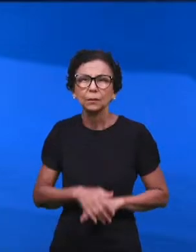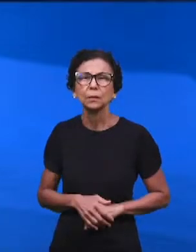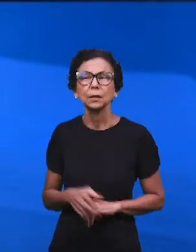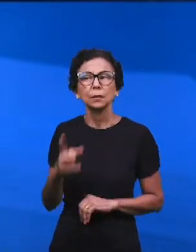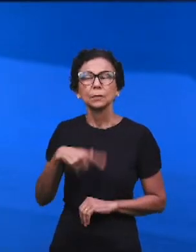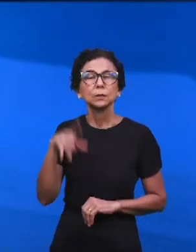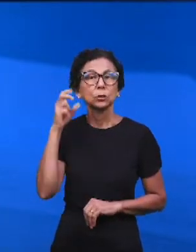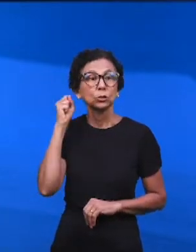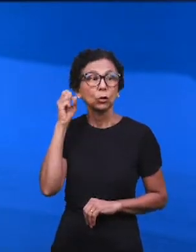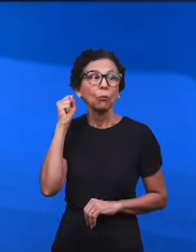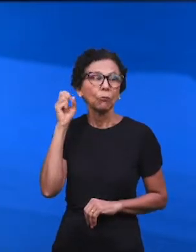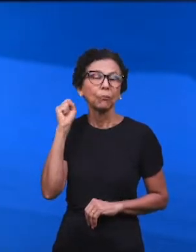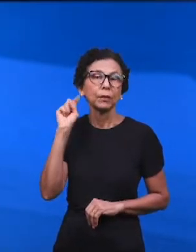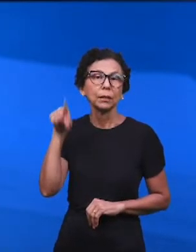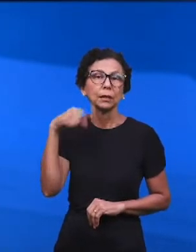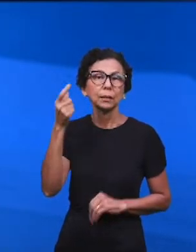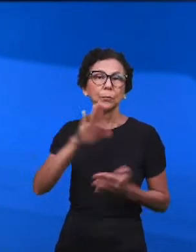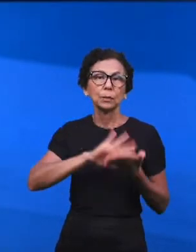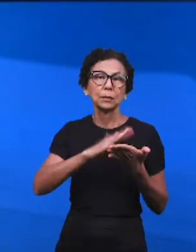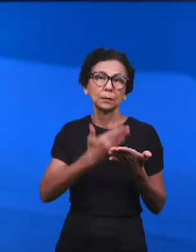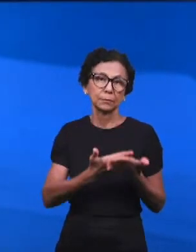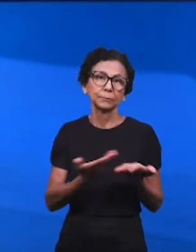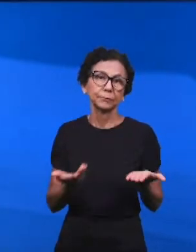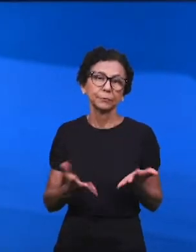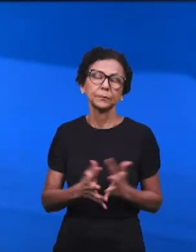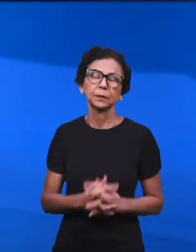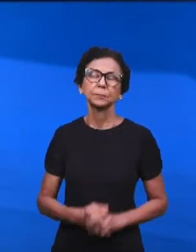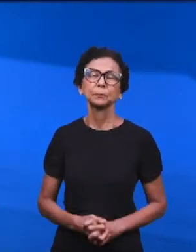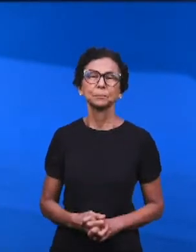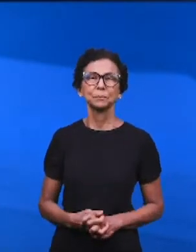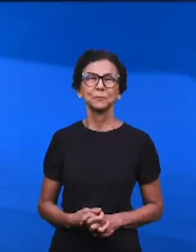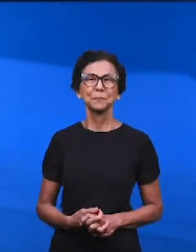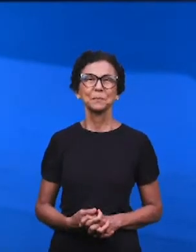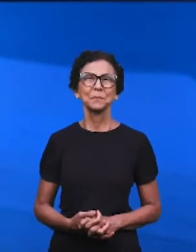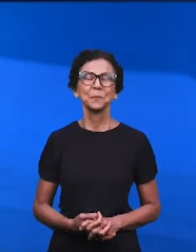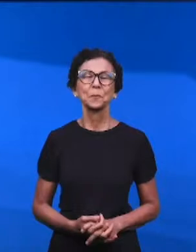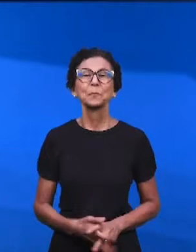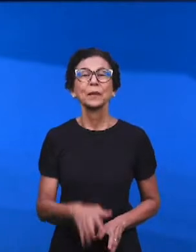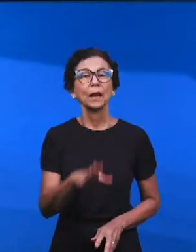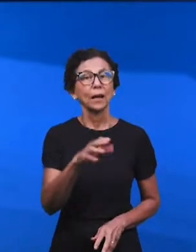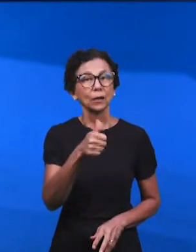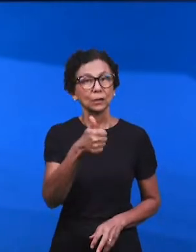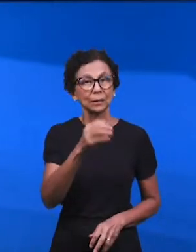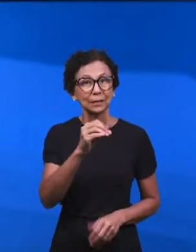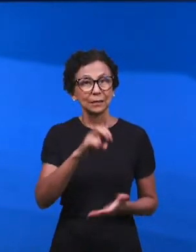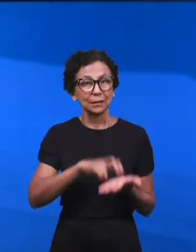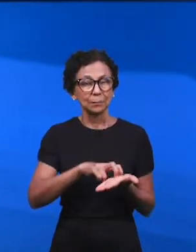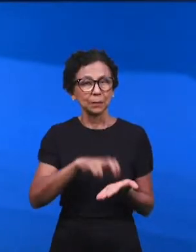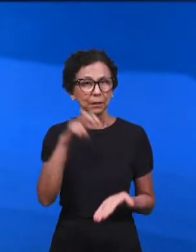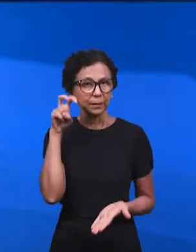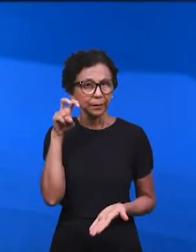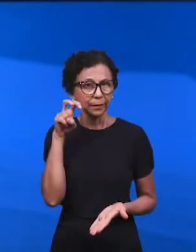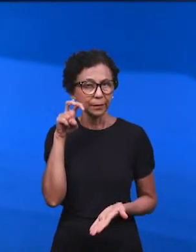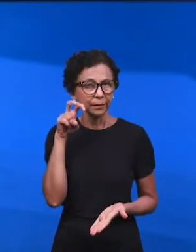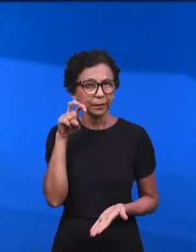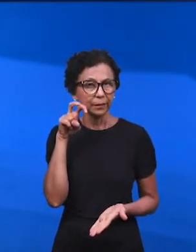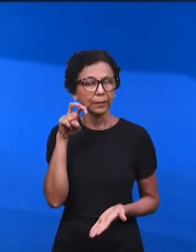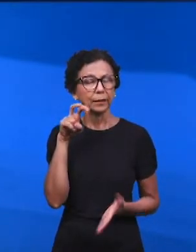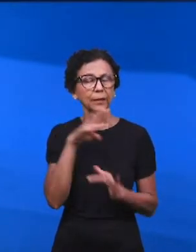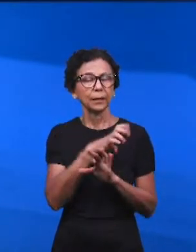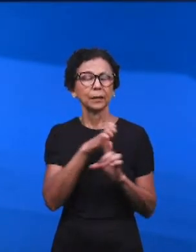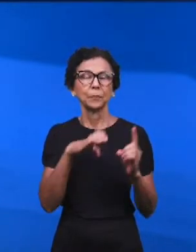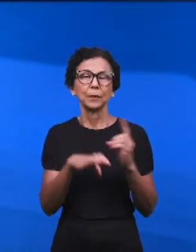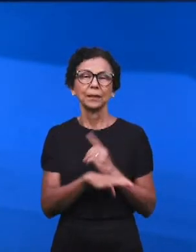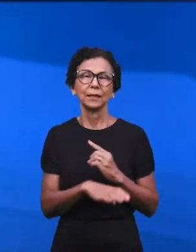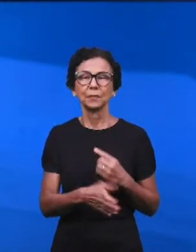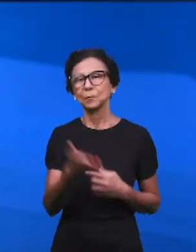que a criança ou intermediário ou adolescente está lendo. Amém? É só uma dica. E não se esqueça, daqui a pouco, às 10 horas da manhã, nós teremos a Escola